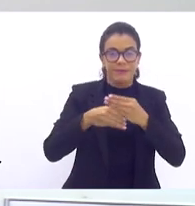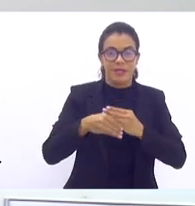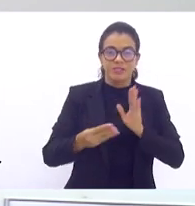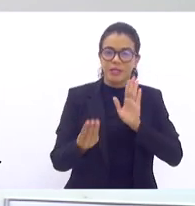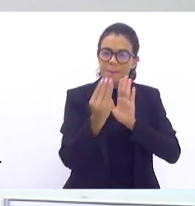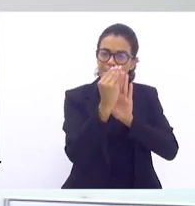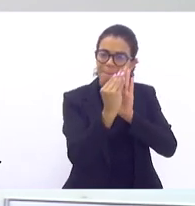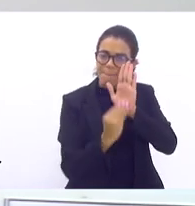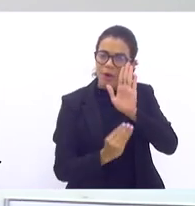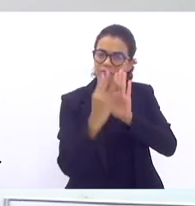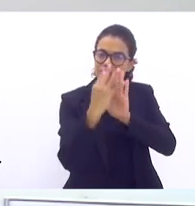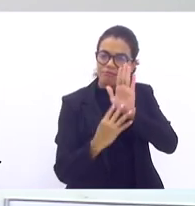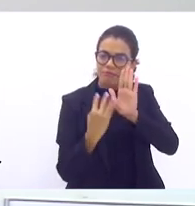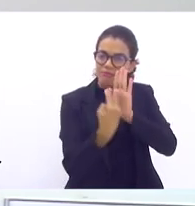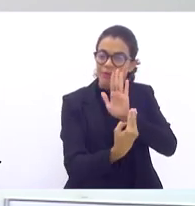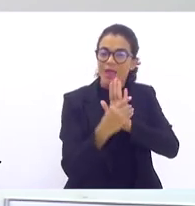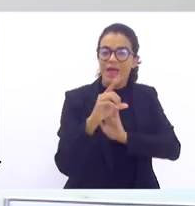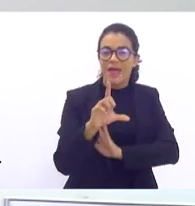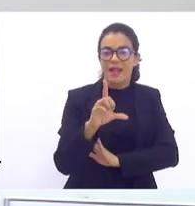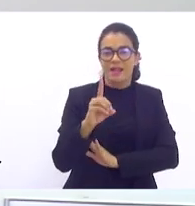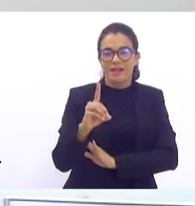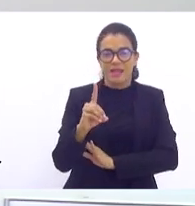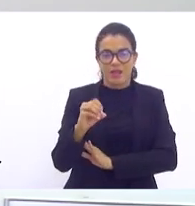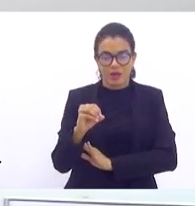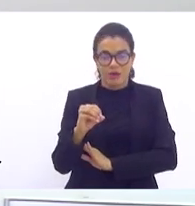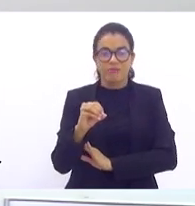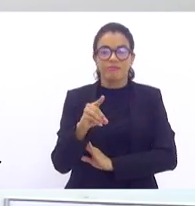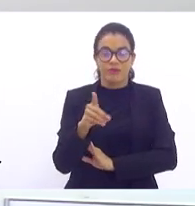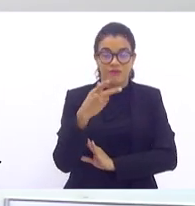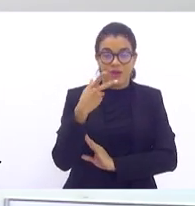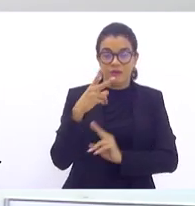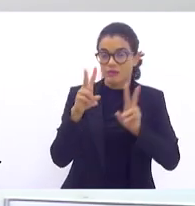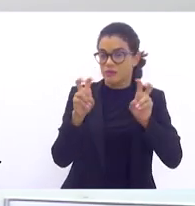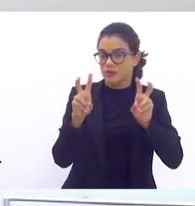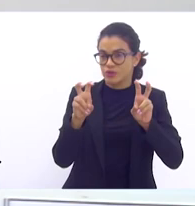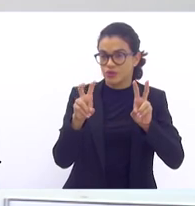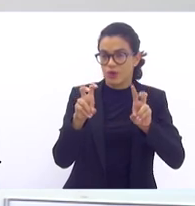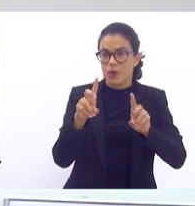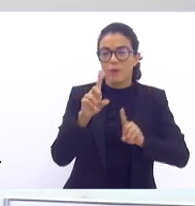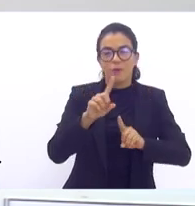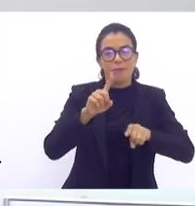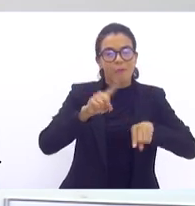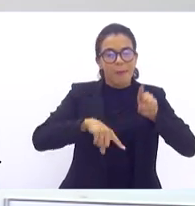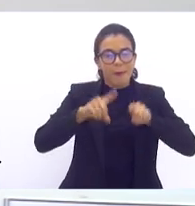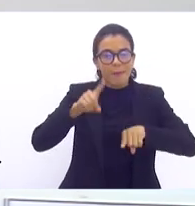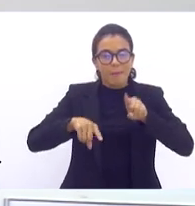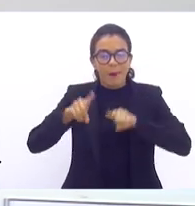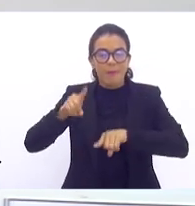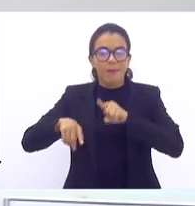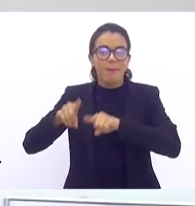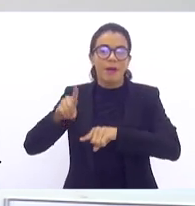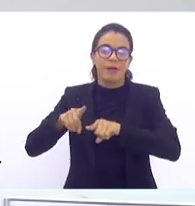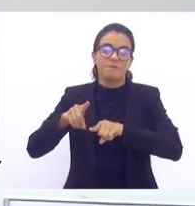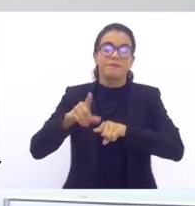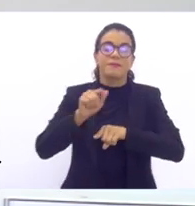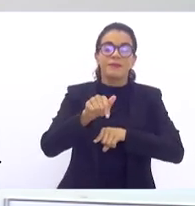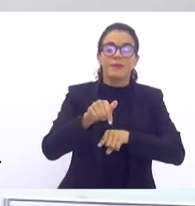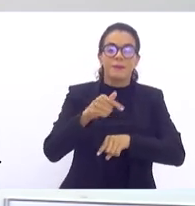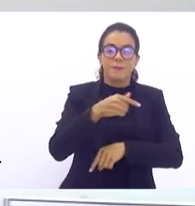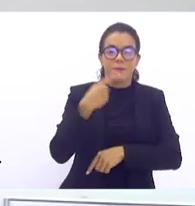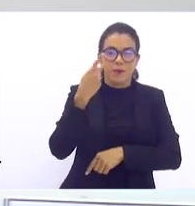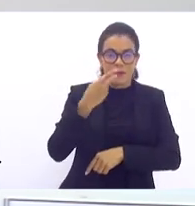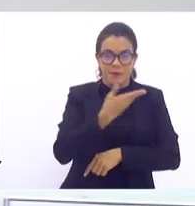LDO uma cobrança sobre eficiência foi muito bom quando ele falou aquele negócio da avaliação de política pública eu me lembrei que